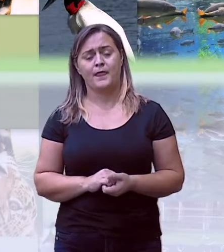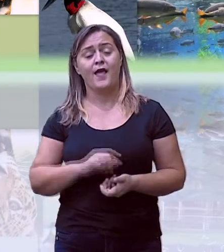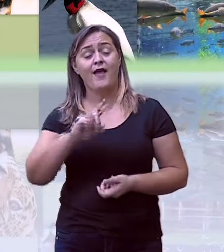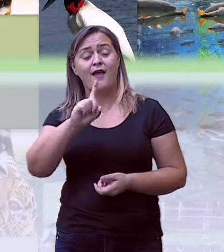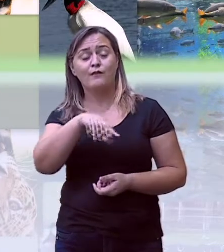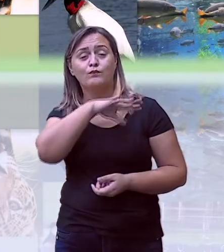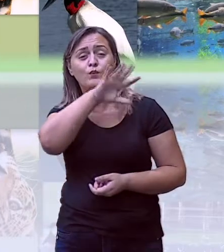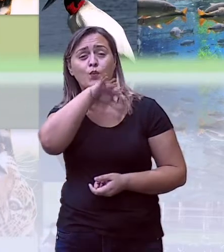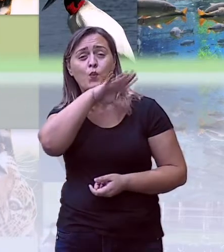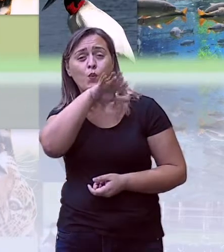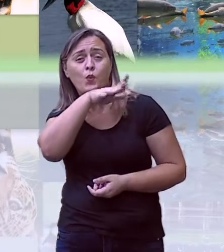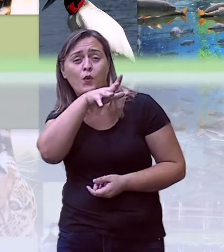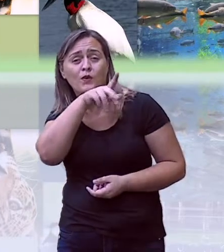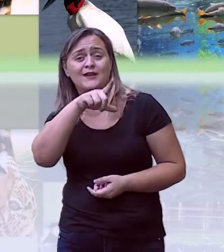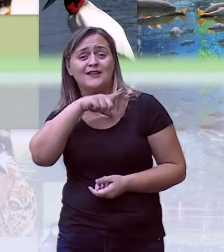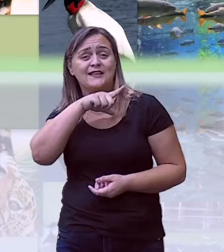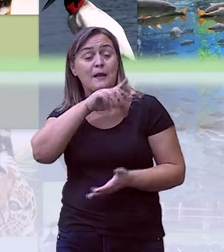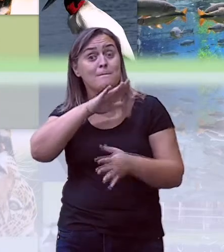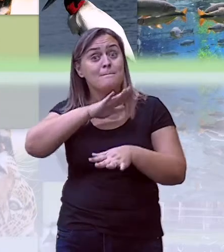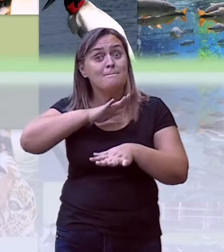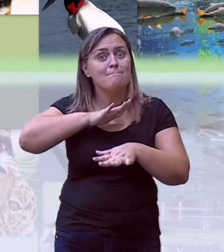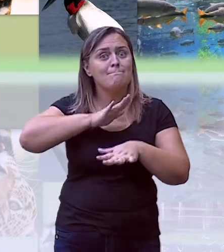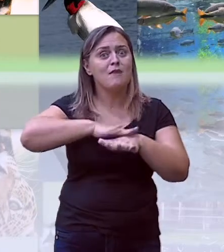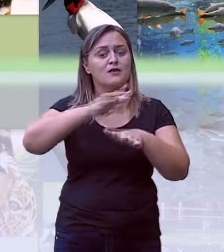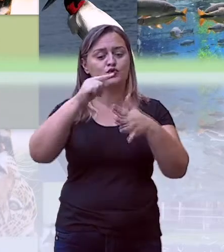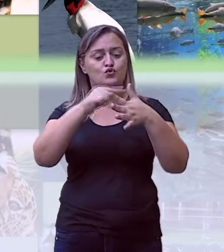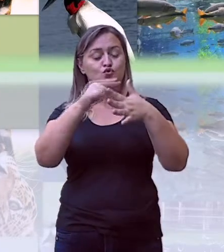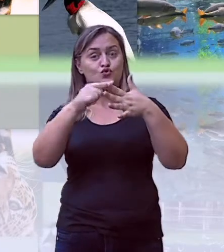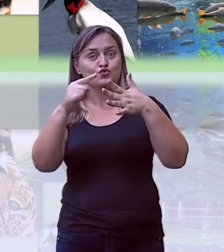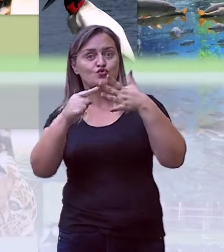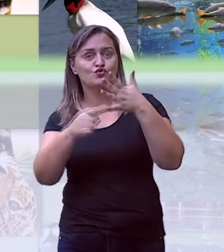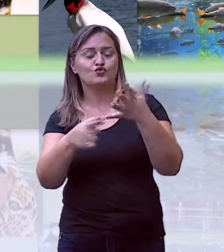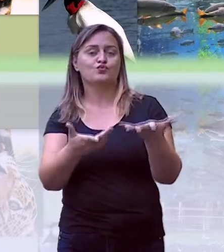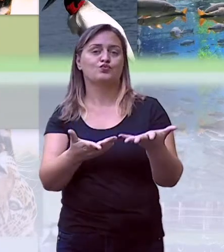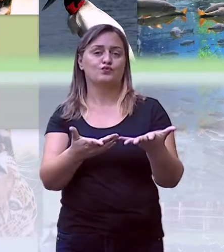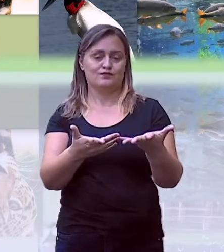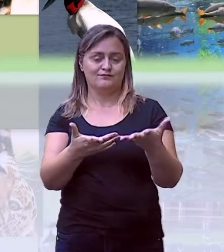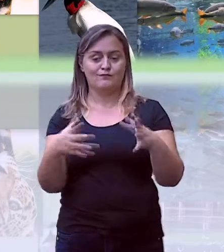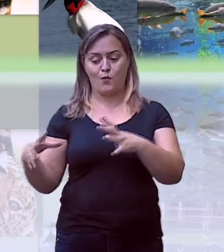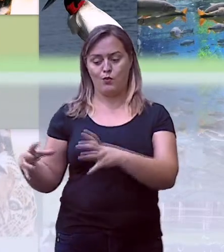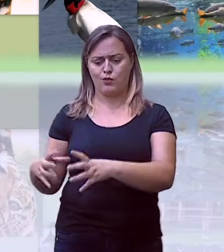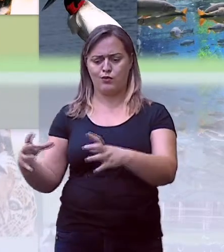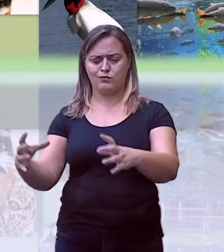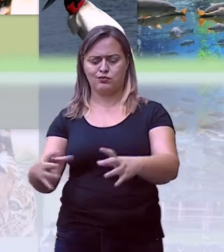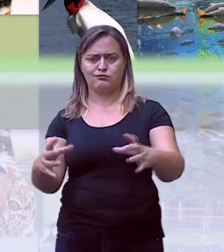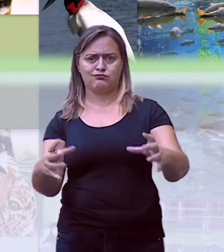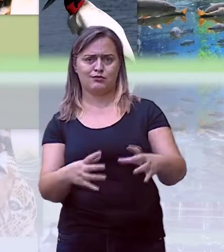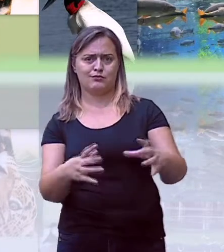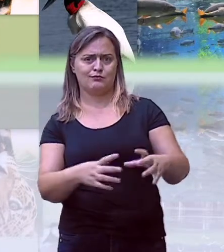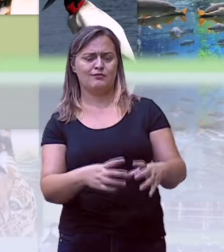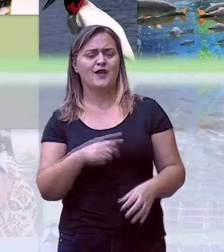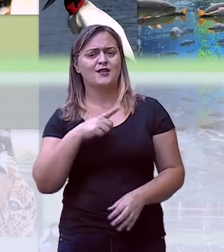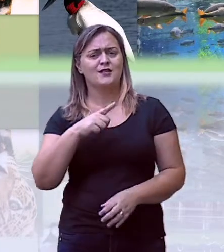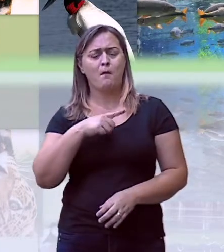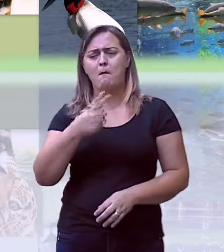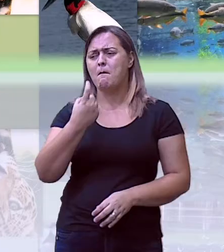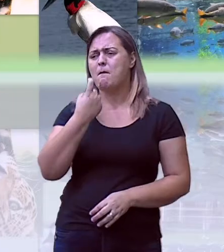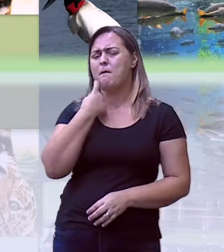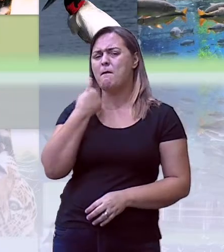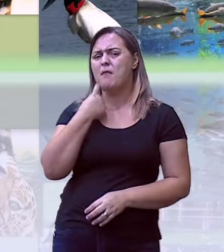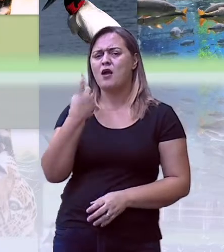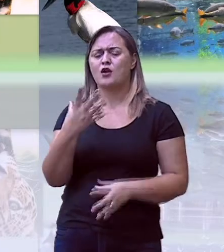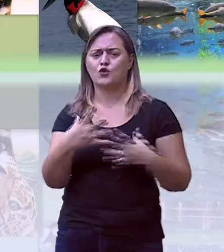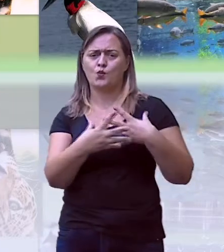fauna é a mais rica do planeta. O Pantanal é composto por diversas espécies de peixes,